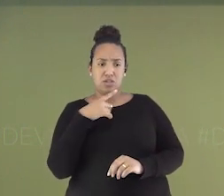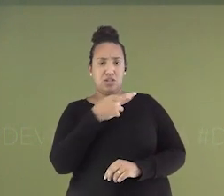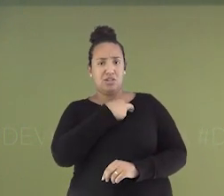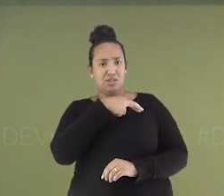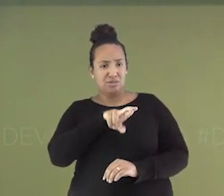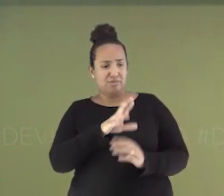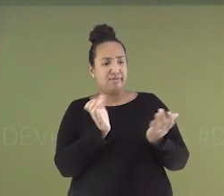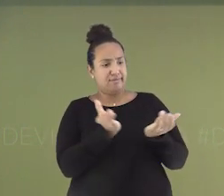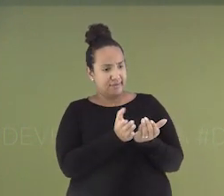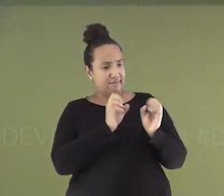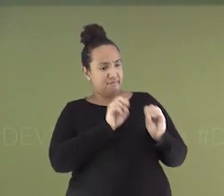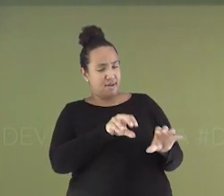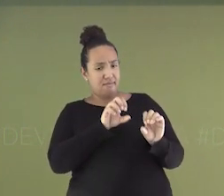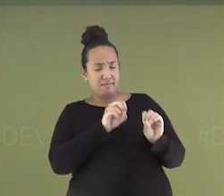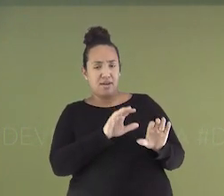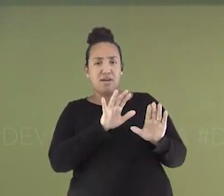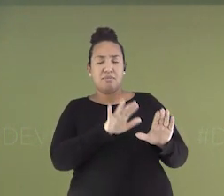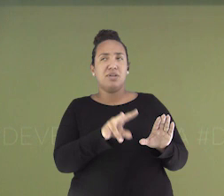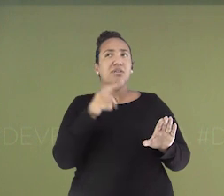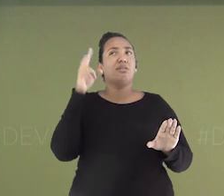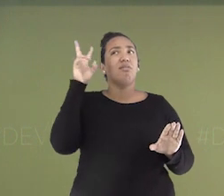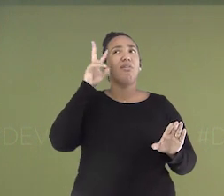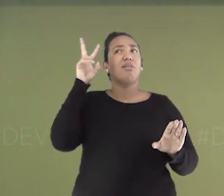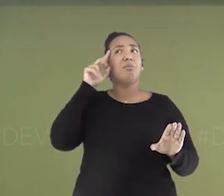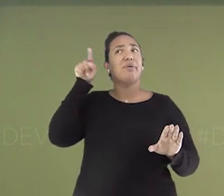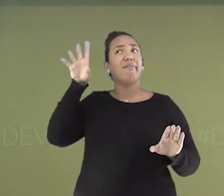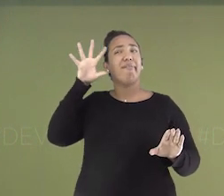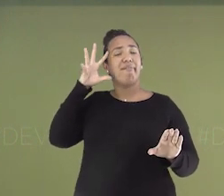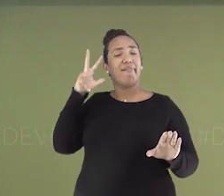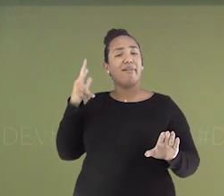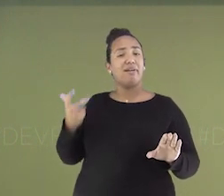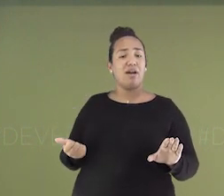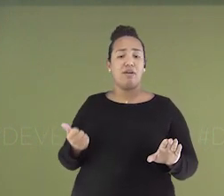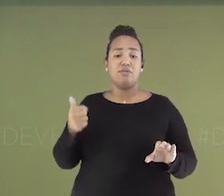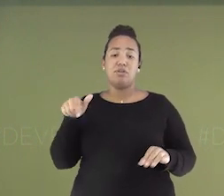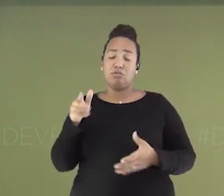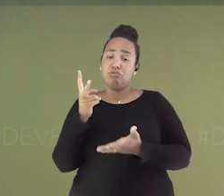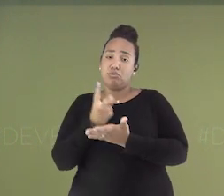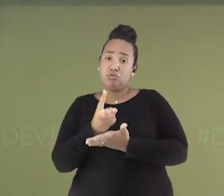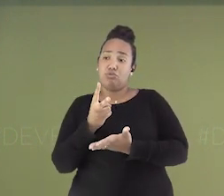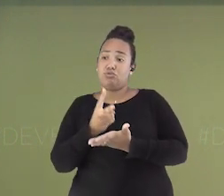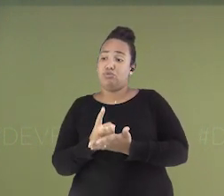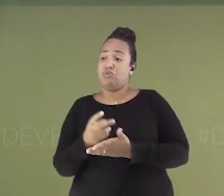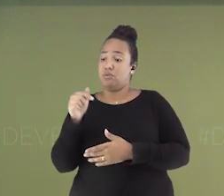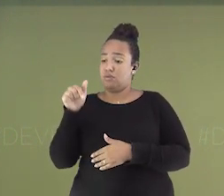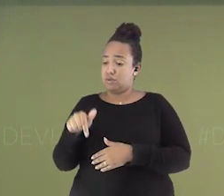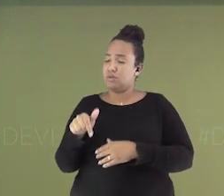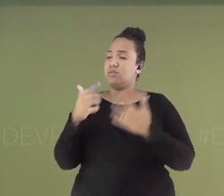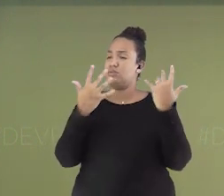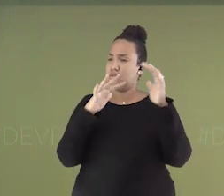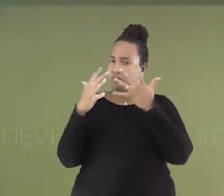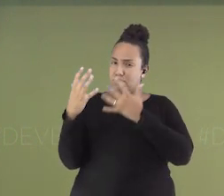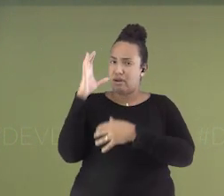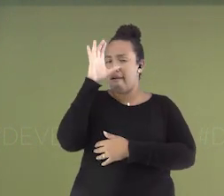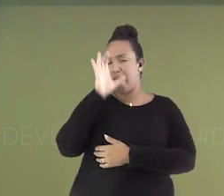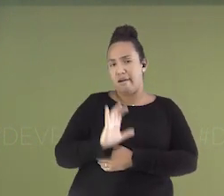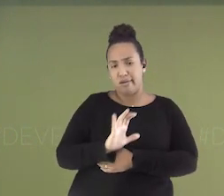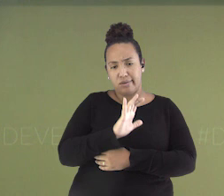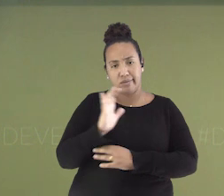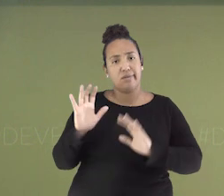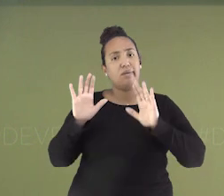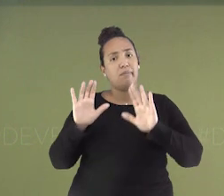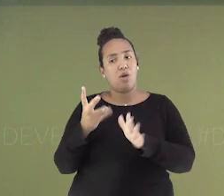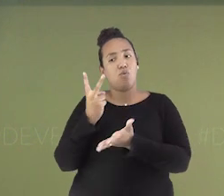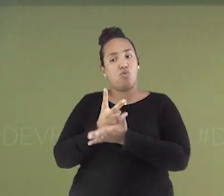não se esqueciam de suas raízes. Sendo assim, eles continuavam a celebrar as festividades católicas, porém sem deixar de lado a sua